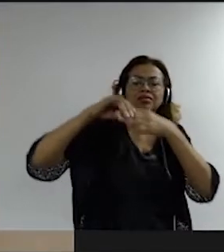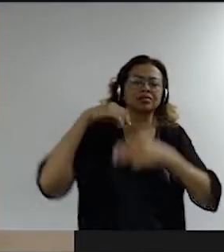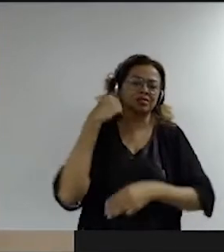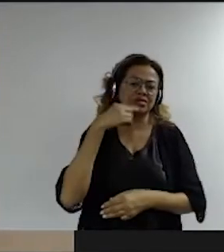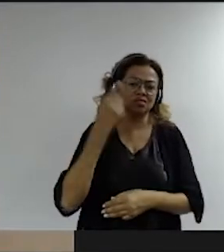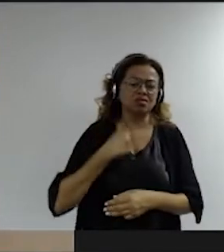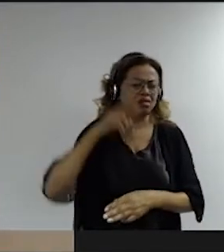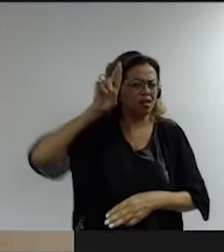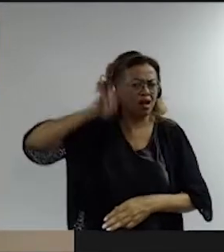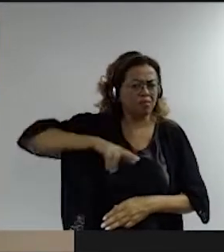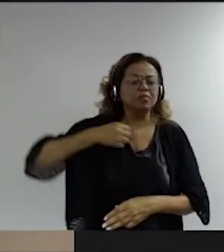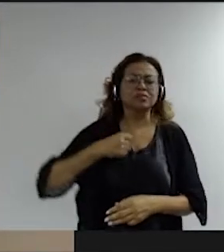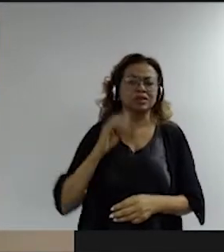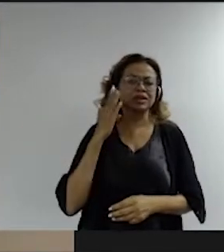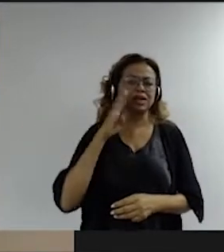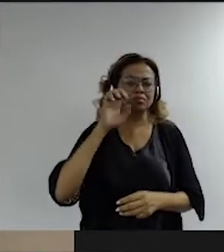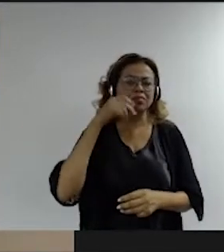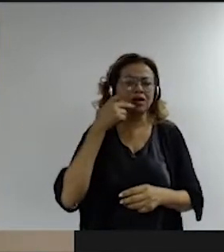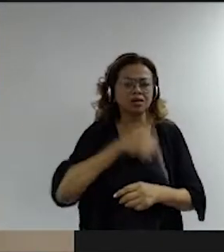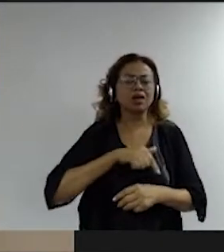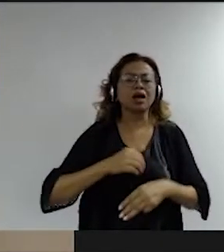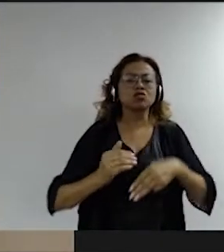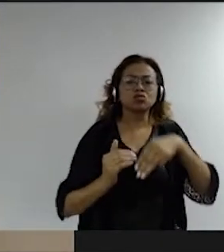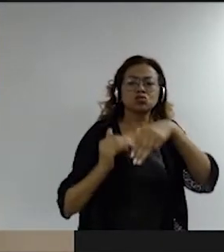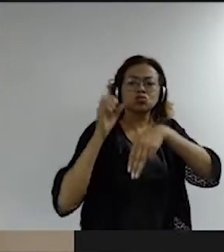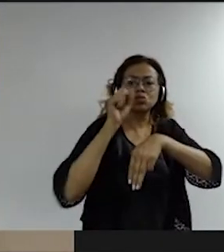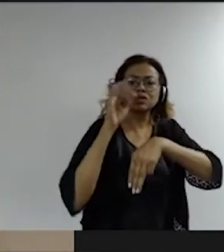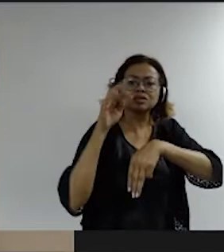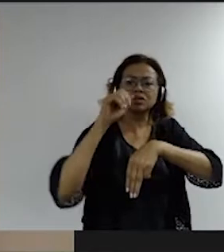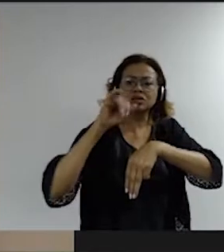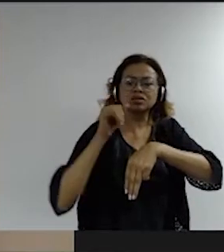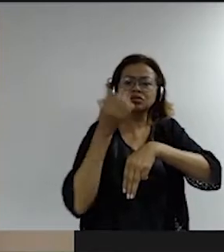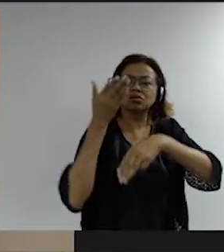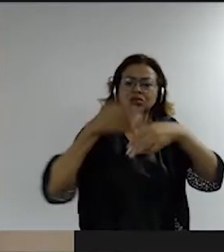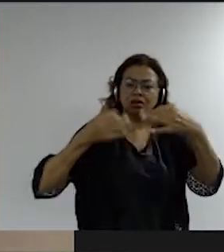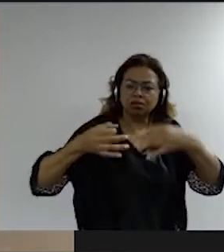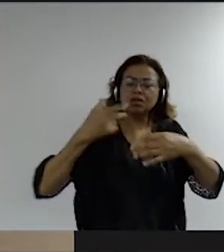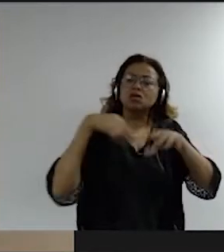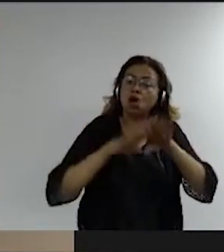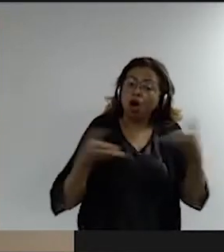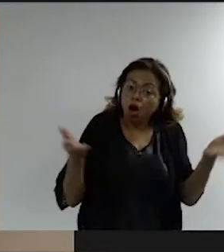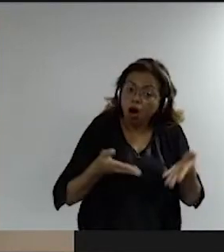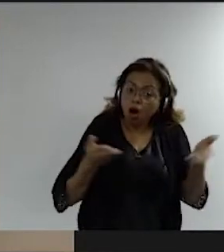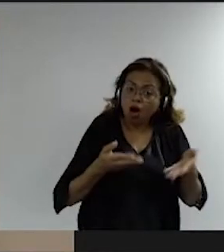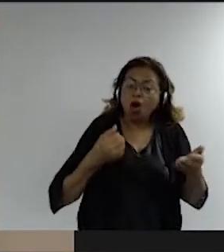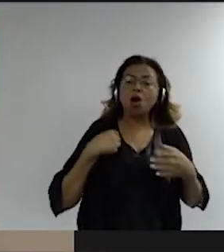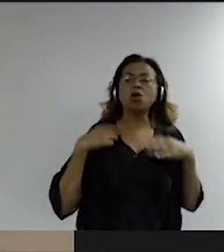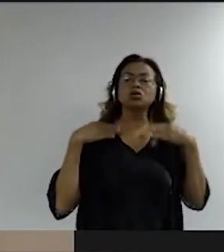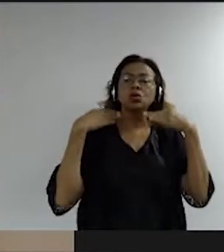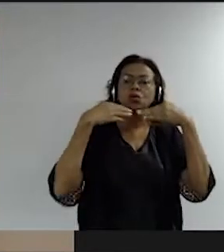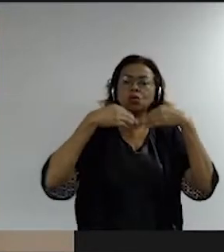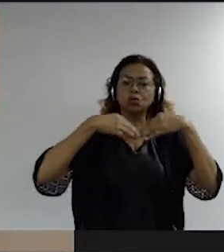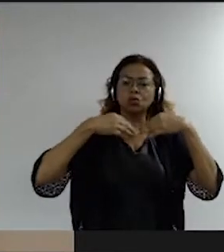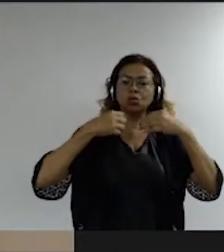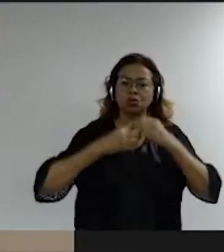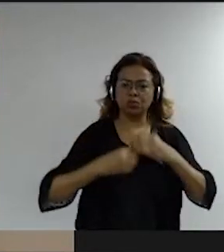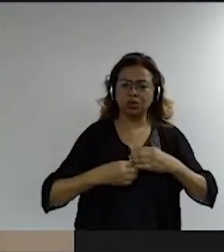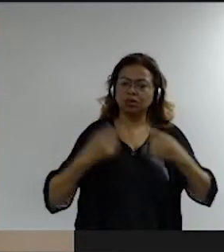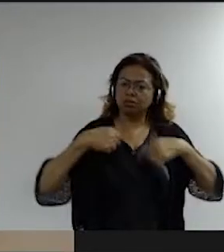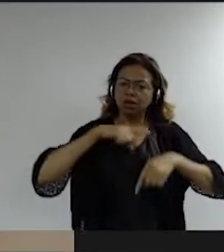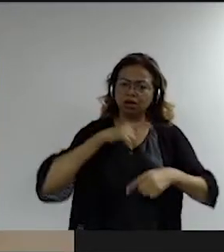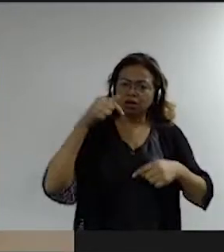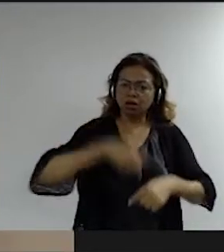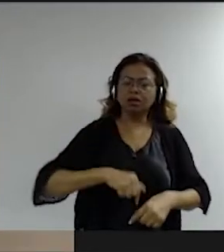bem representa a advocacia no Superior Tribunal de Justiça, e o ministro hoje nos confere. Tivemos